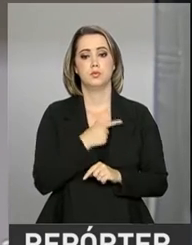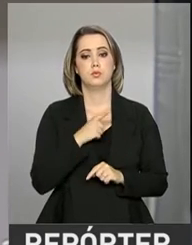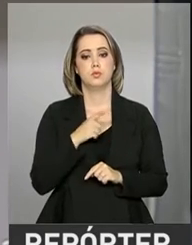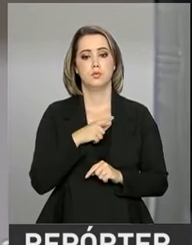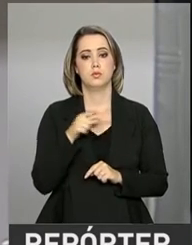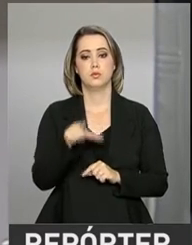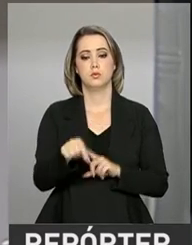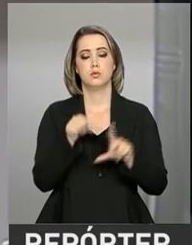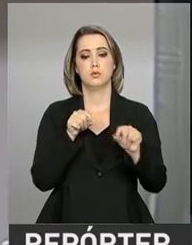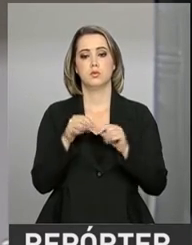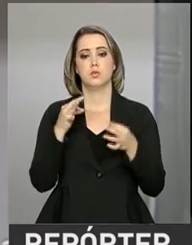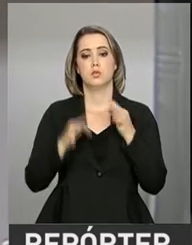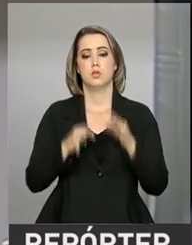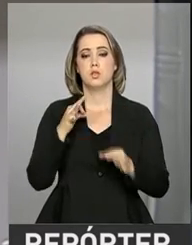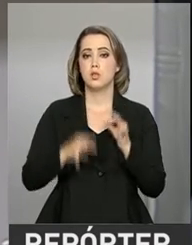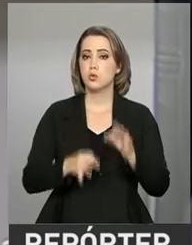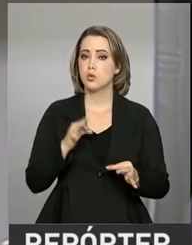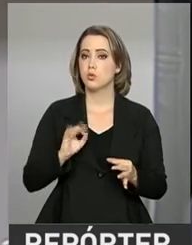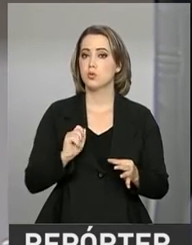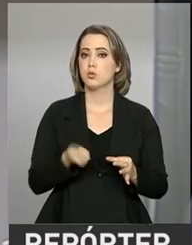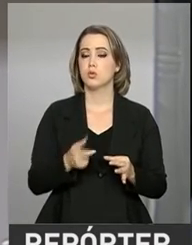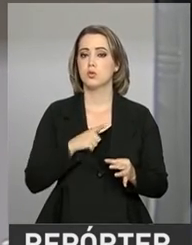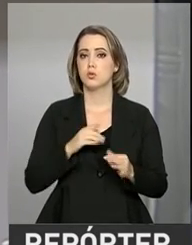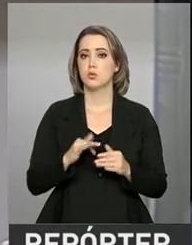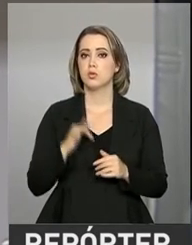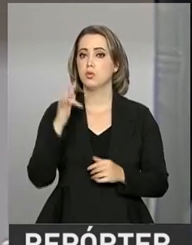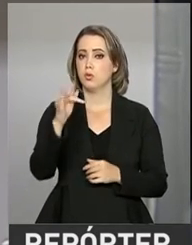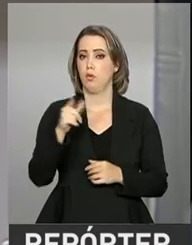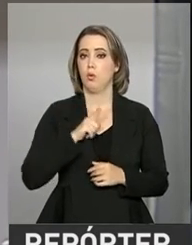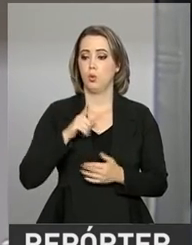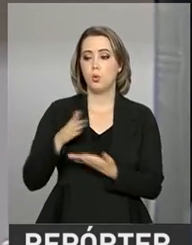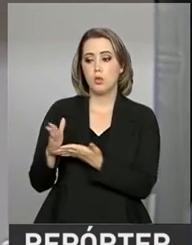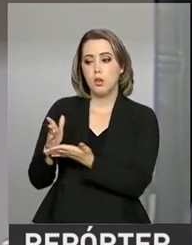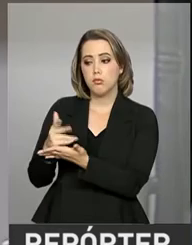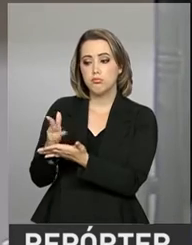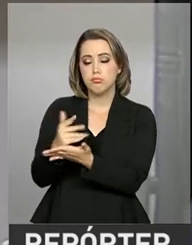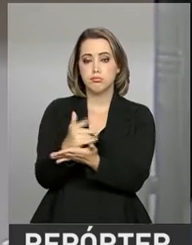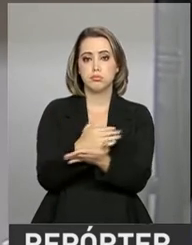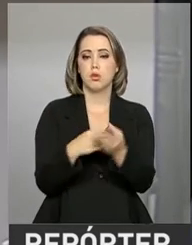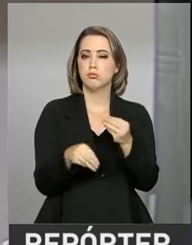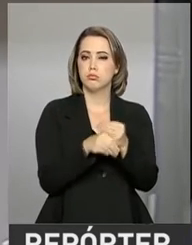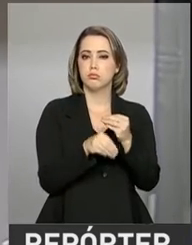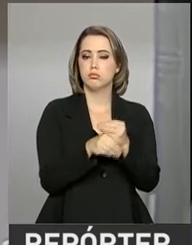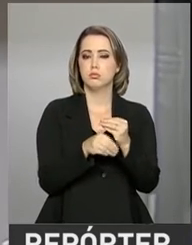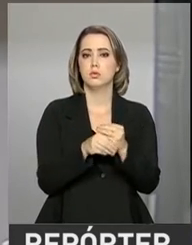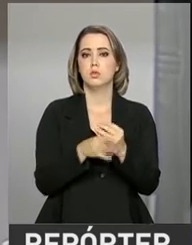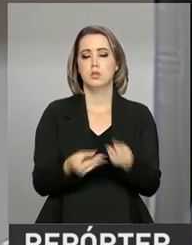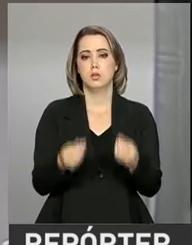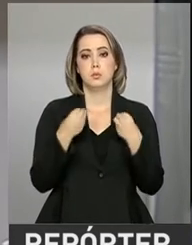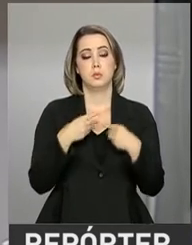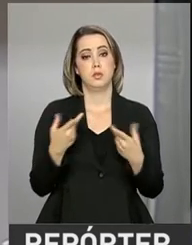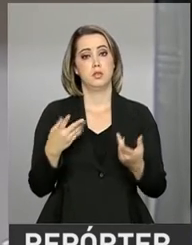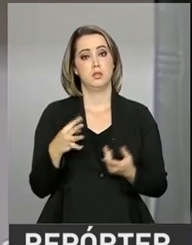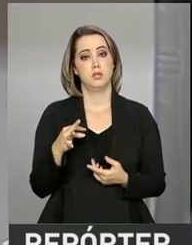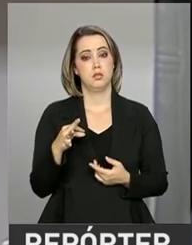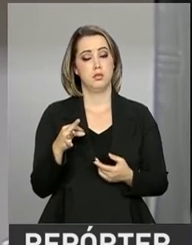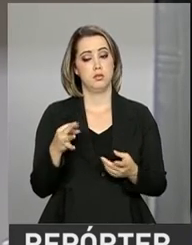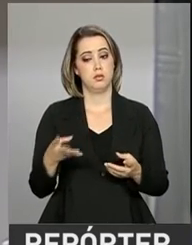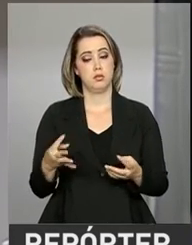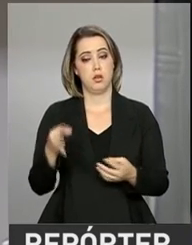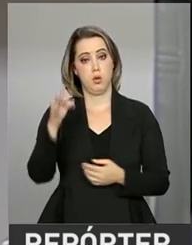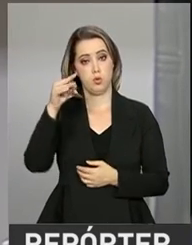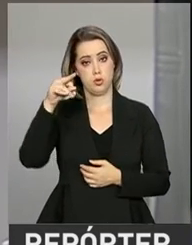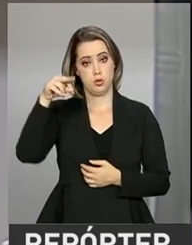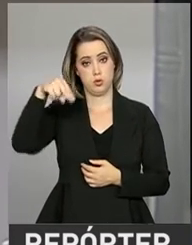as decisões judiciais que geraram receita adicional ao tesouro durante o ano de